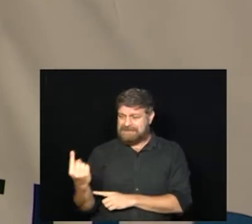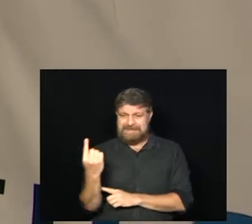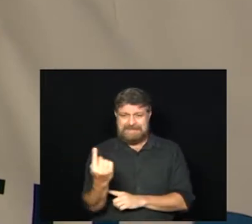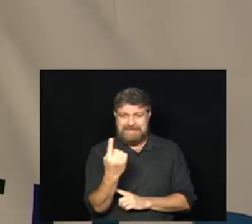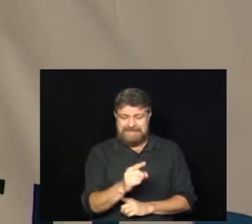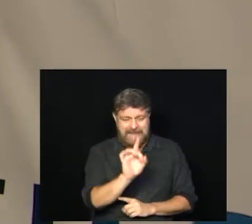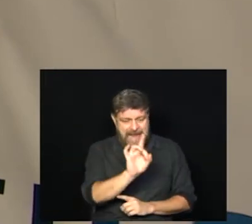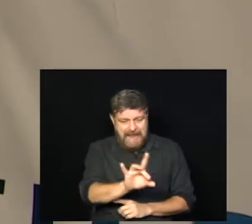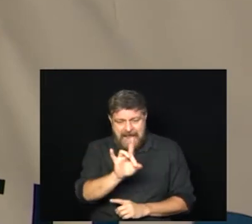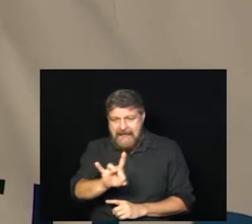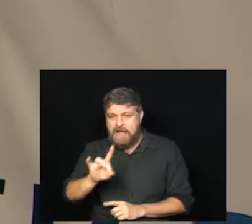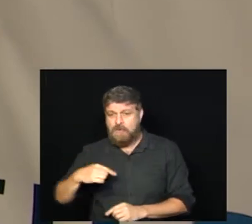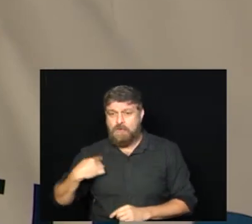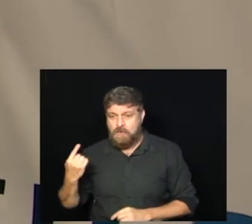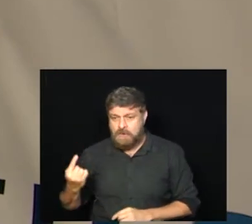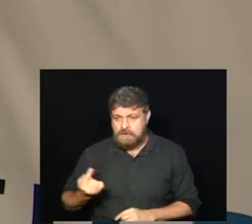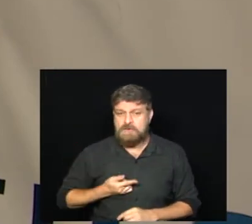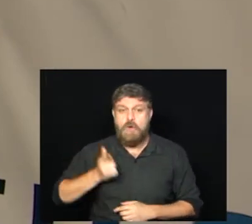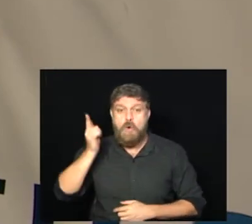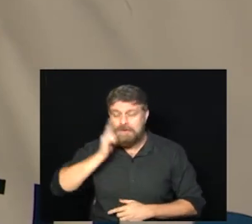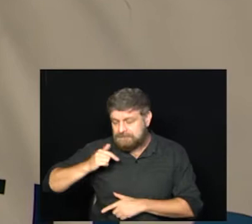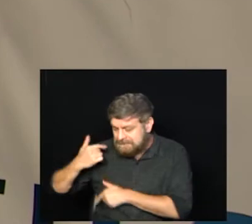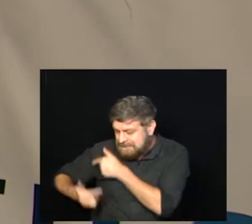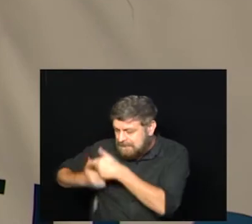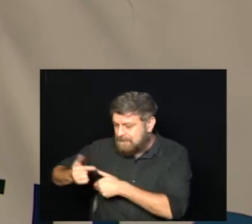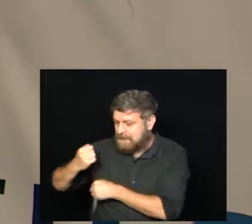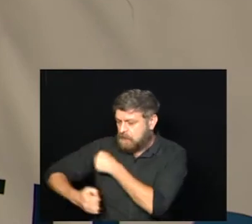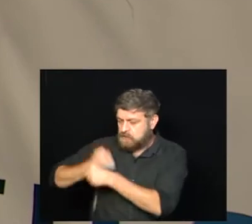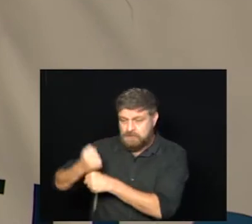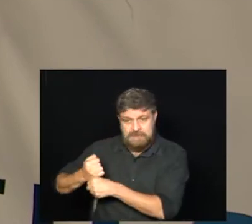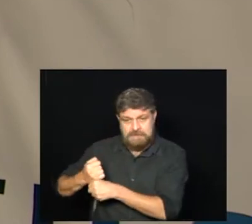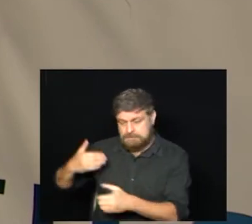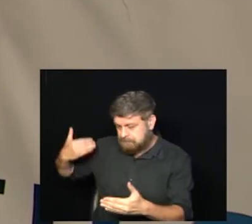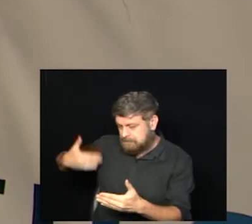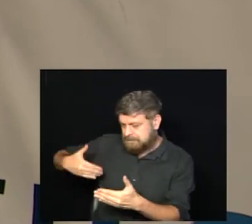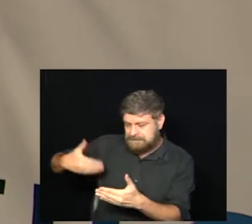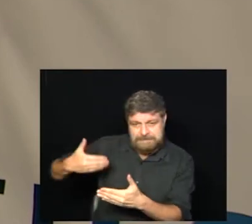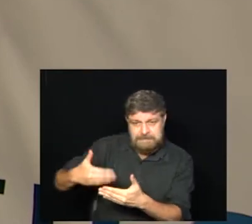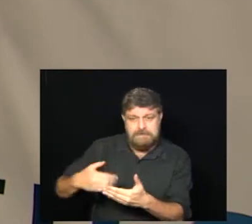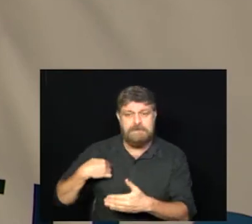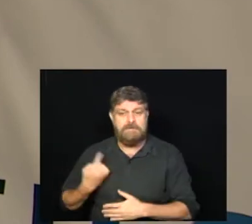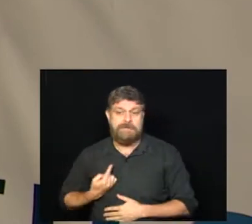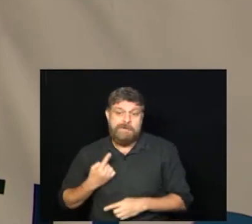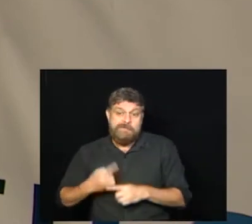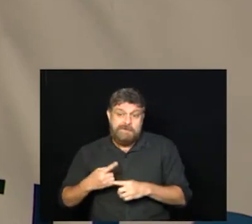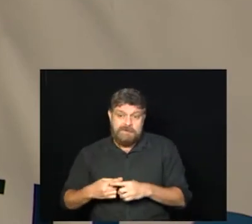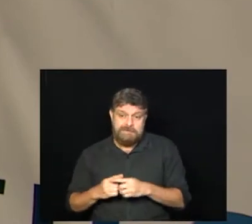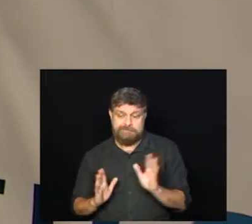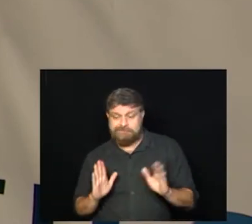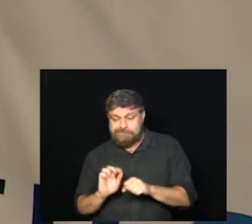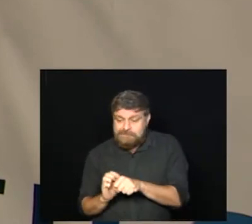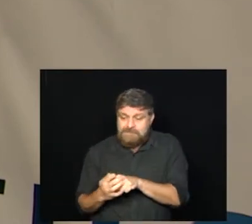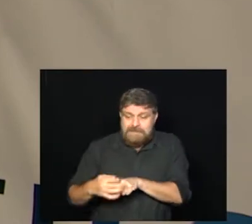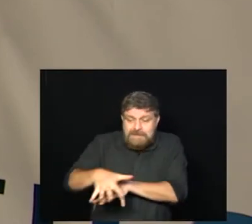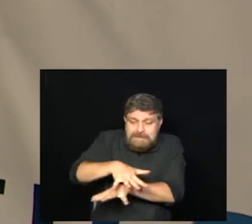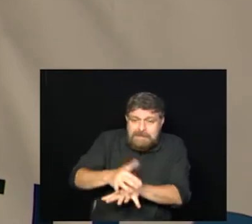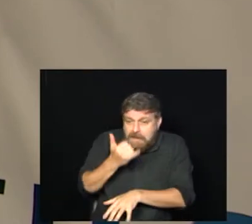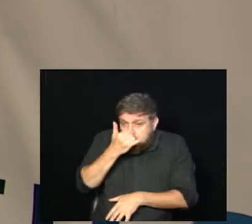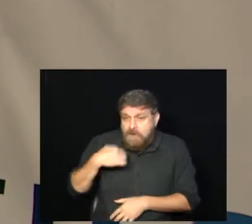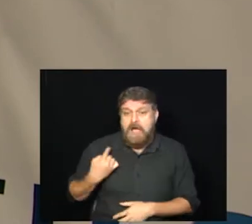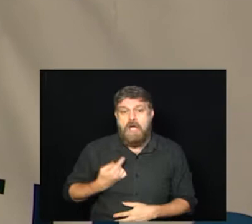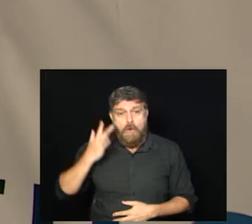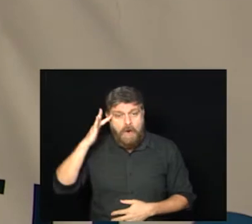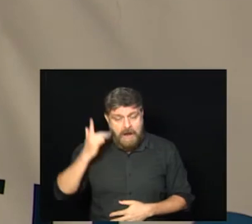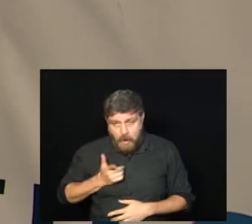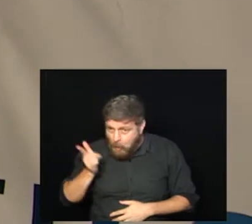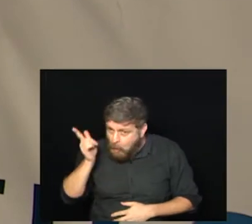que nós conseguimos trabalhar esse ano, ou esses anos, né, por conta da pandemia, eu acho que atingiram